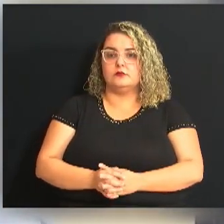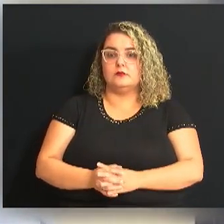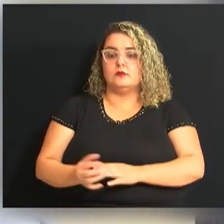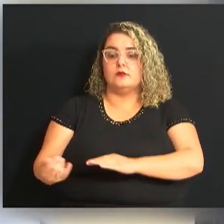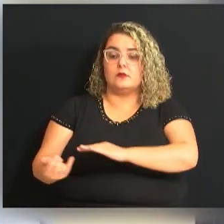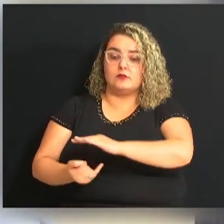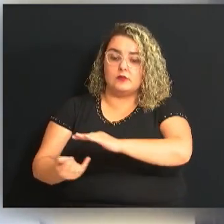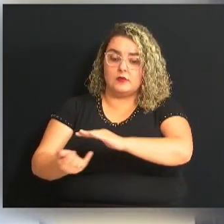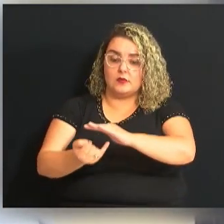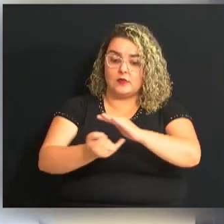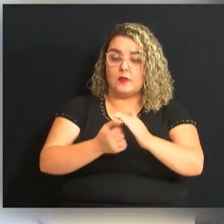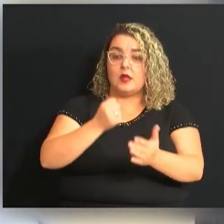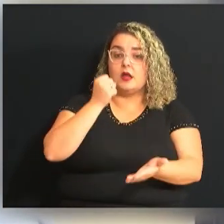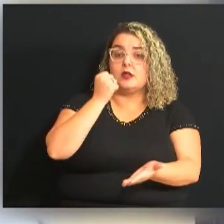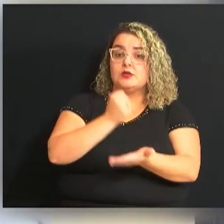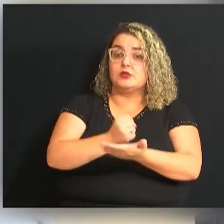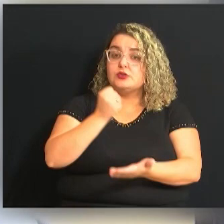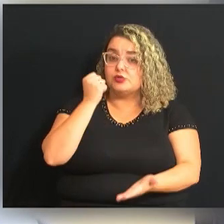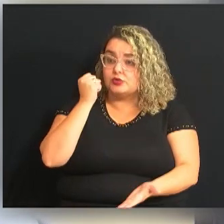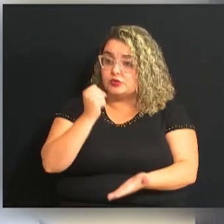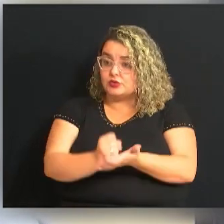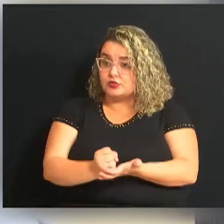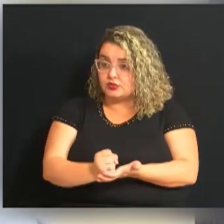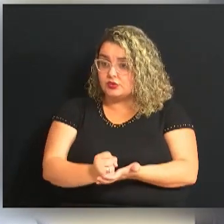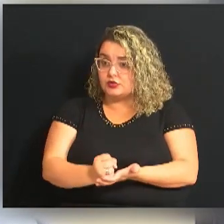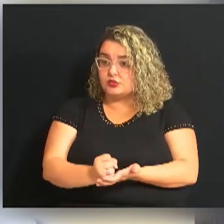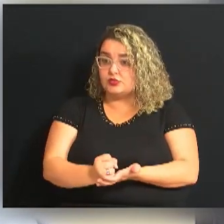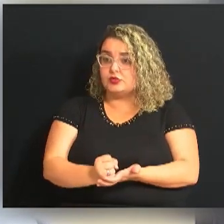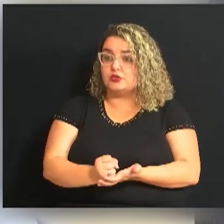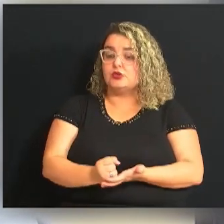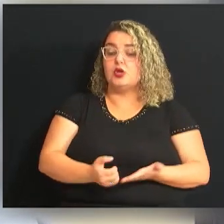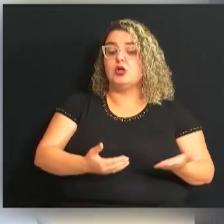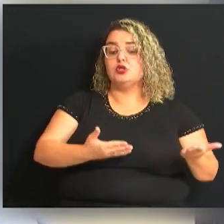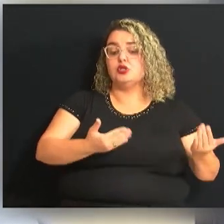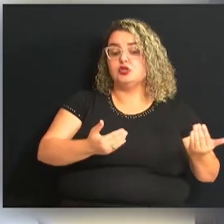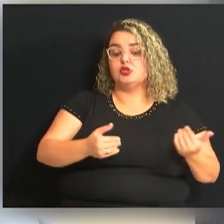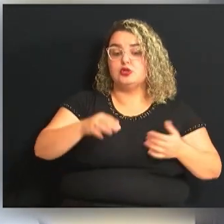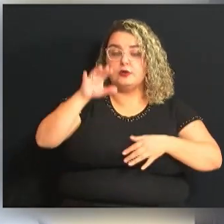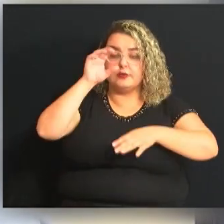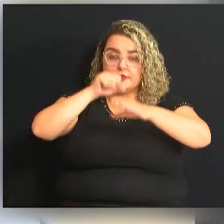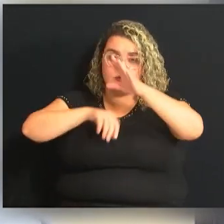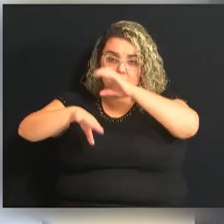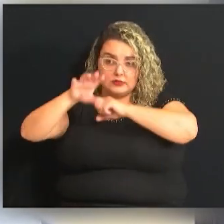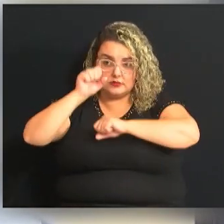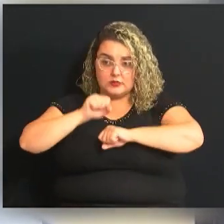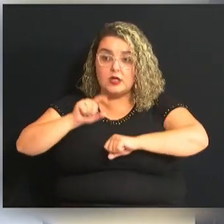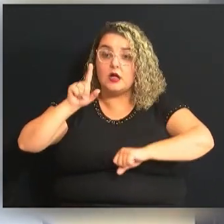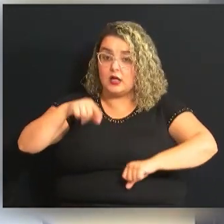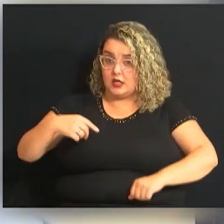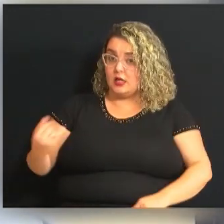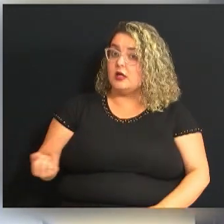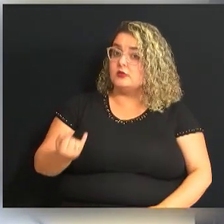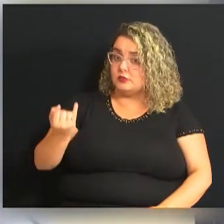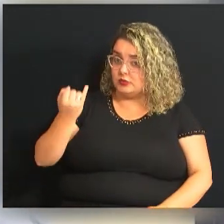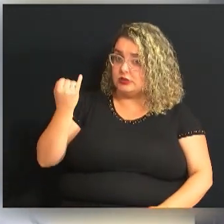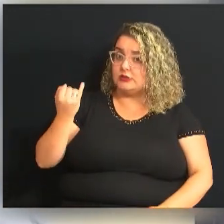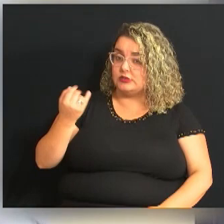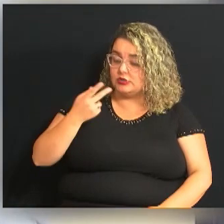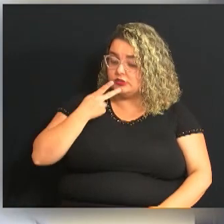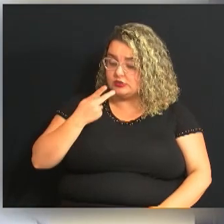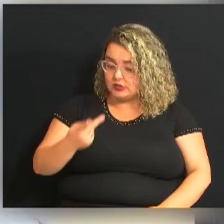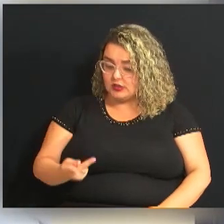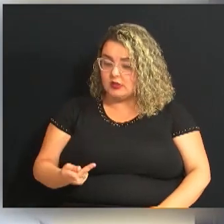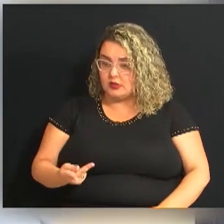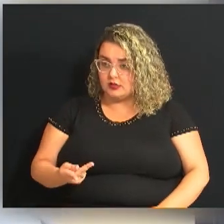que contratam menores aprendizes, é importante se ressaltar que a